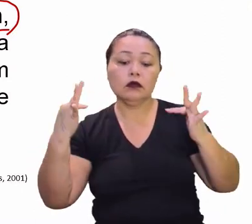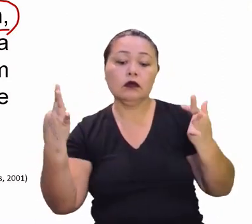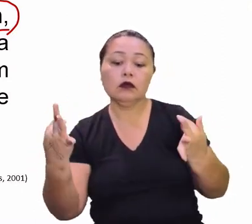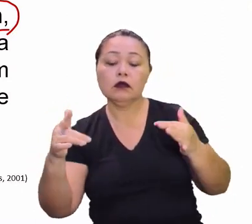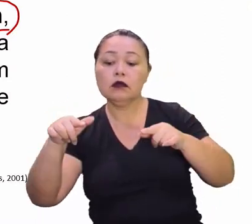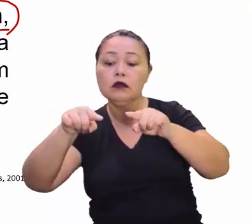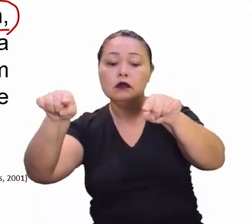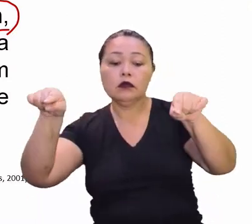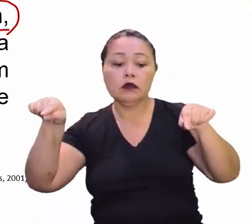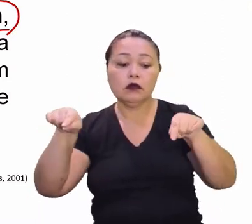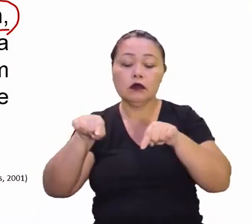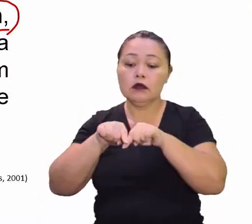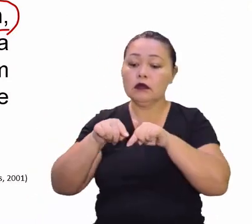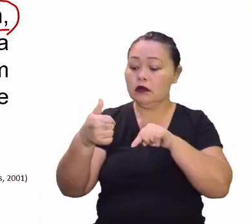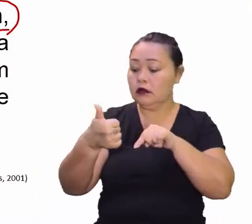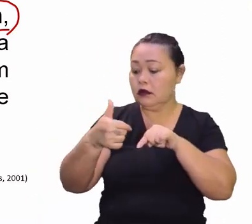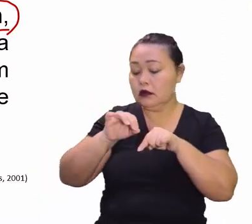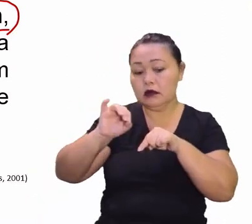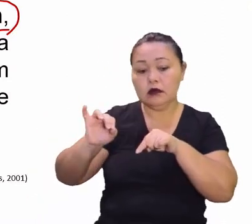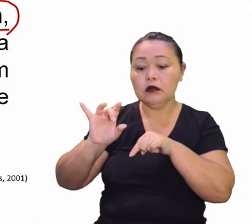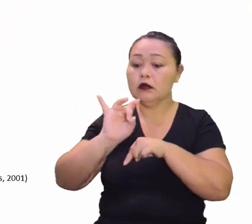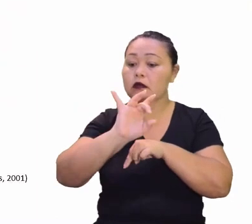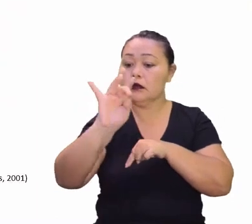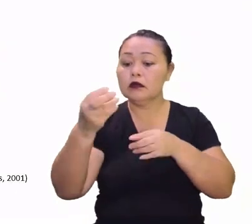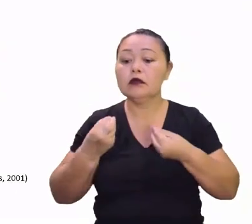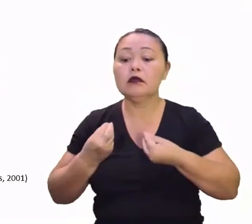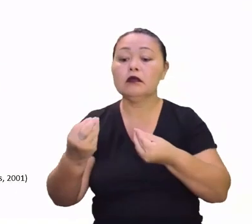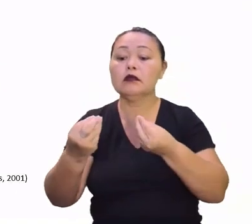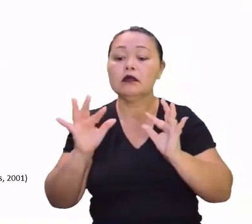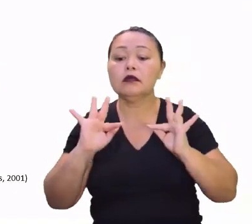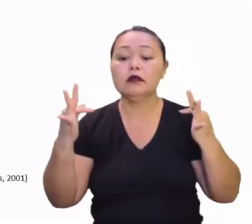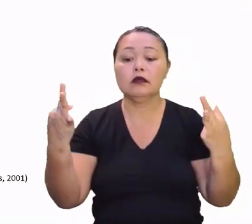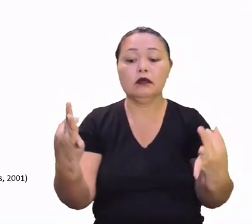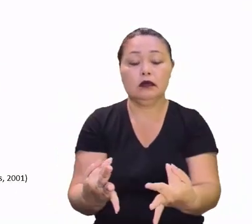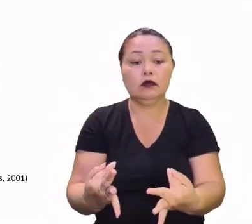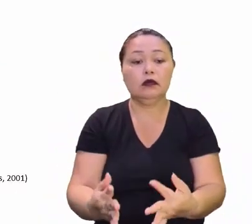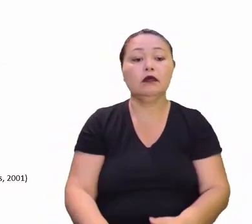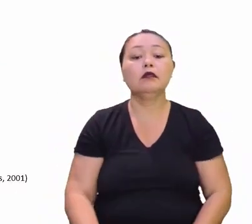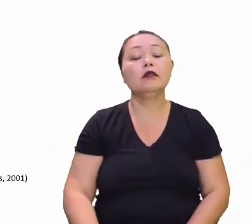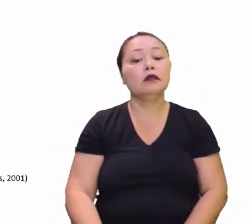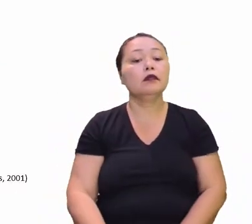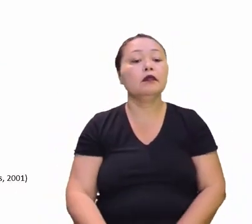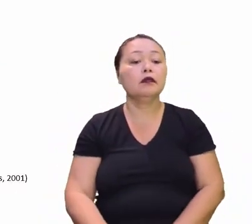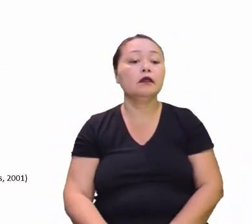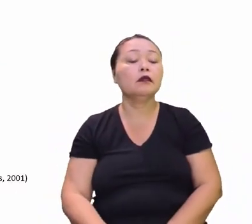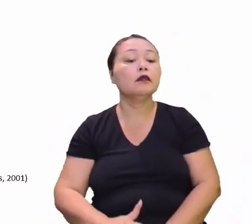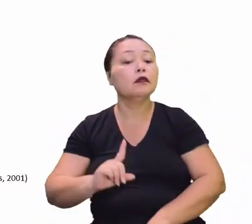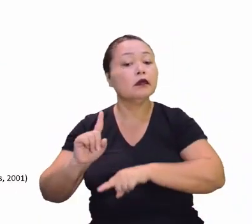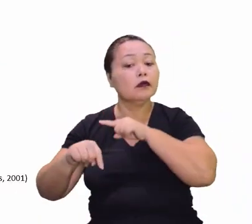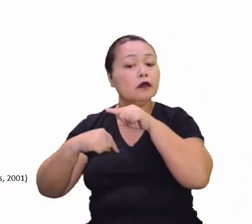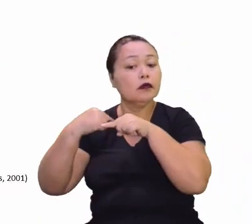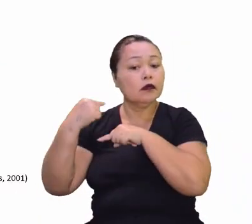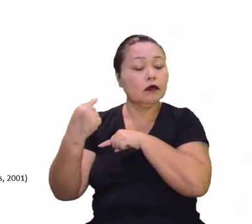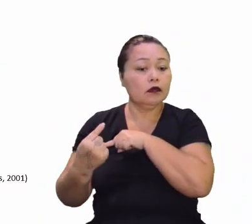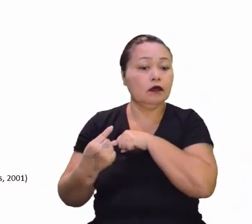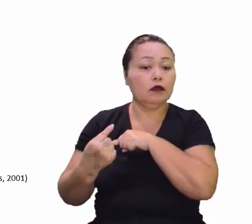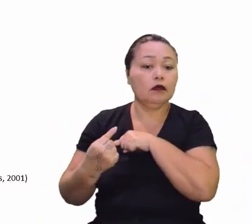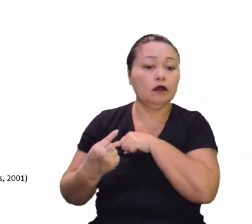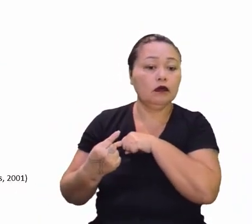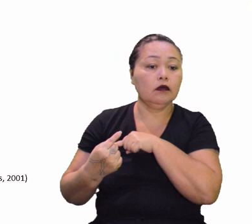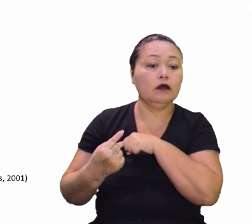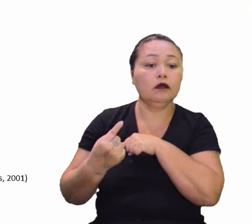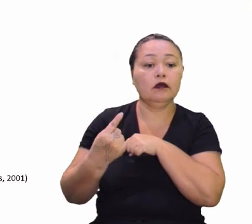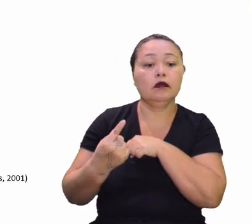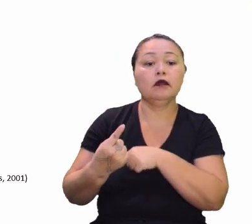lotes rurais de 100 hectares cada. Já foi bem menos já, né? Uhum. Aí depois a gente tem o